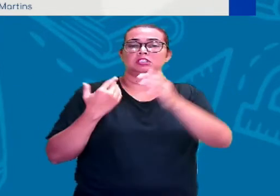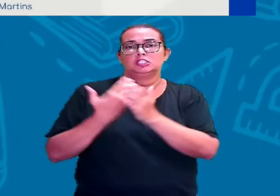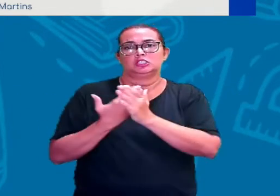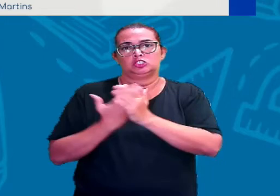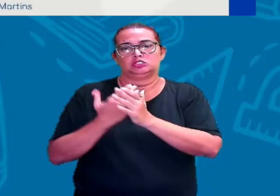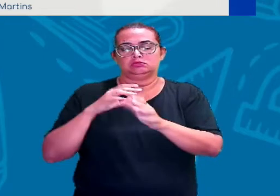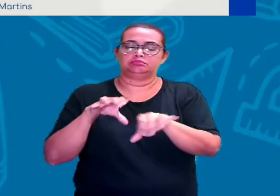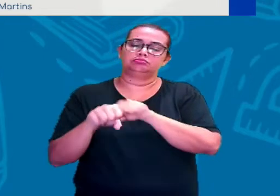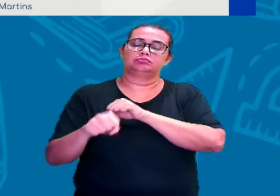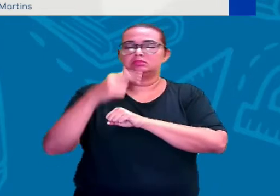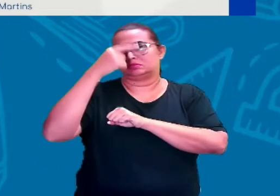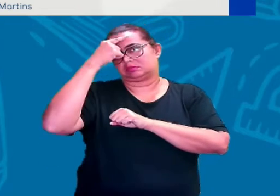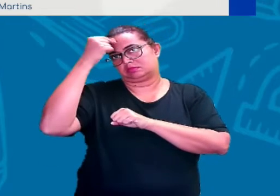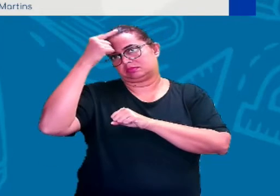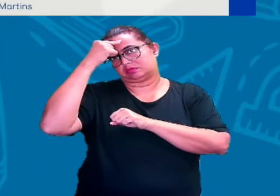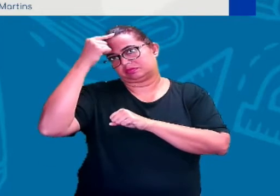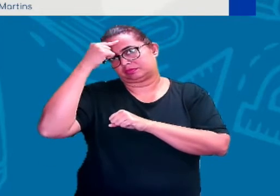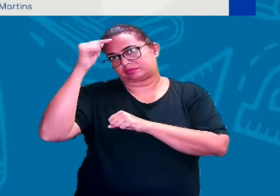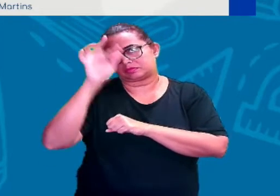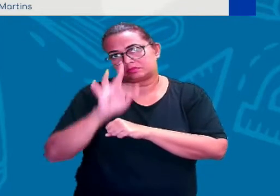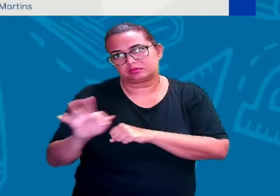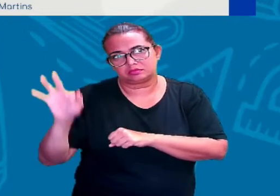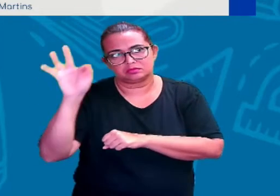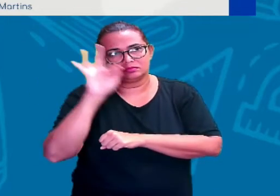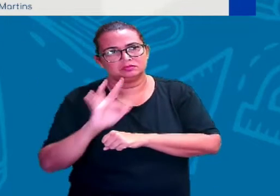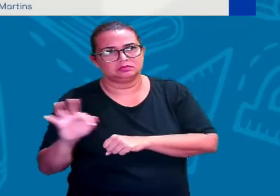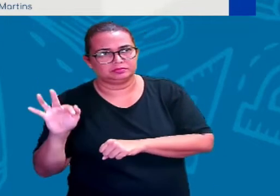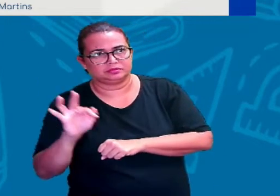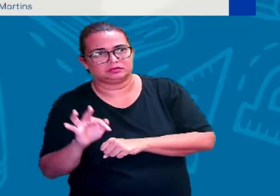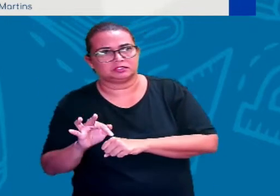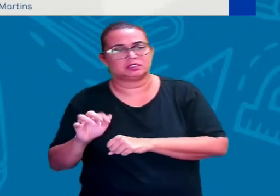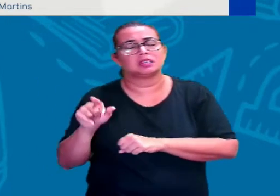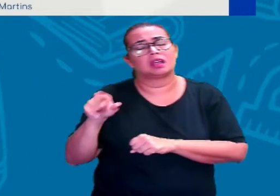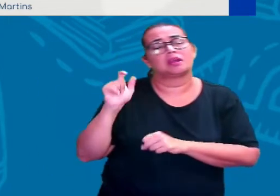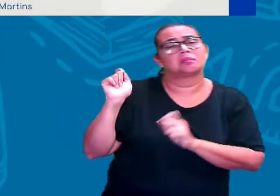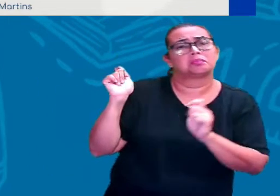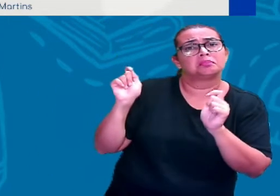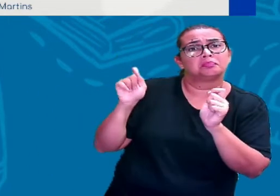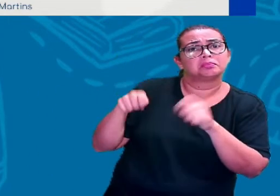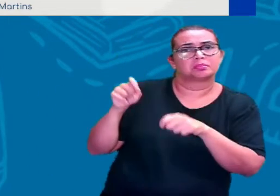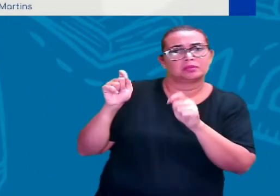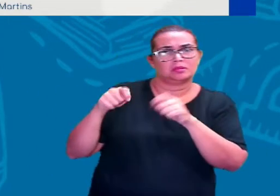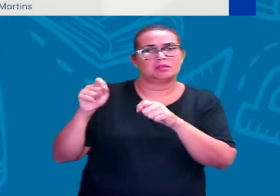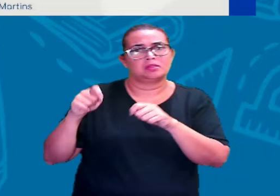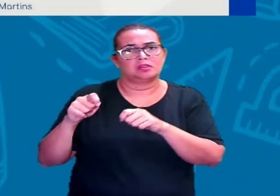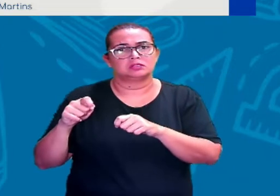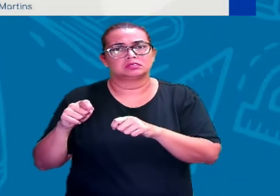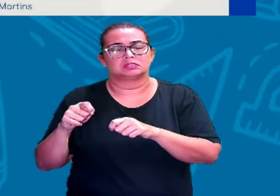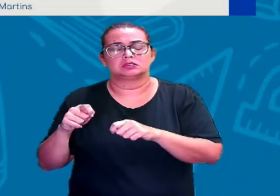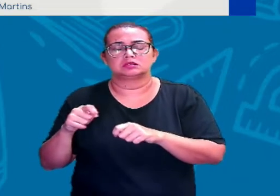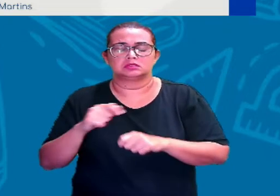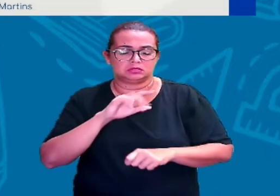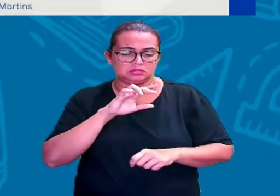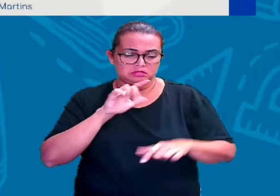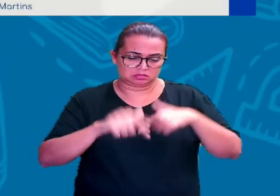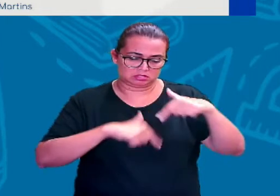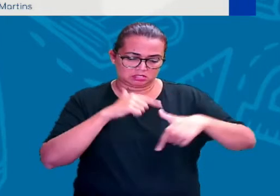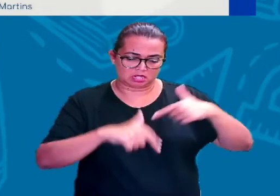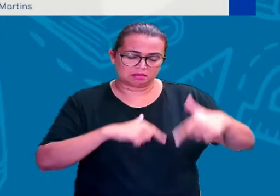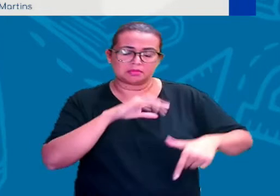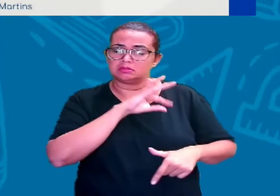E aí ela é recorde ela pode até ocupar, né, uma boa taxa de emprego,